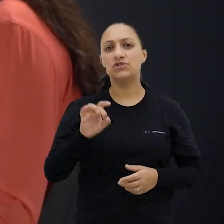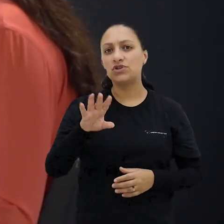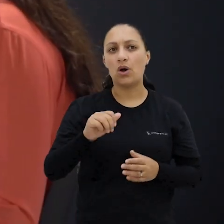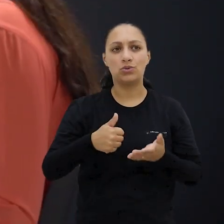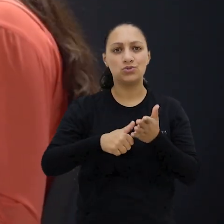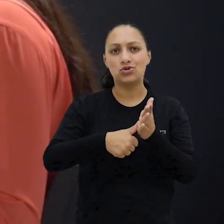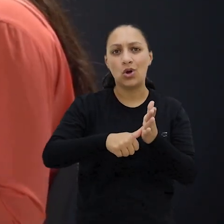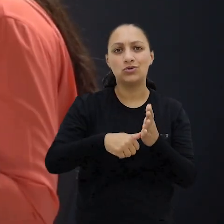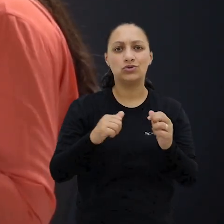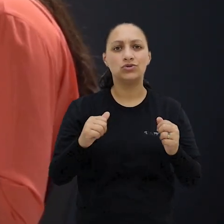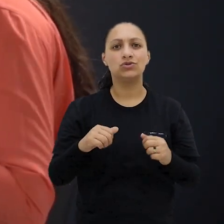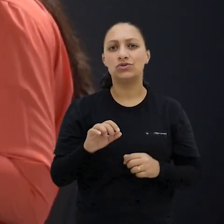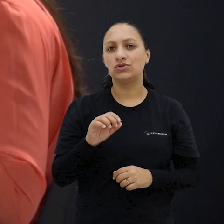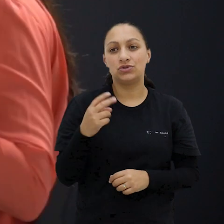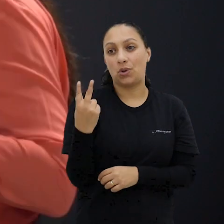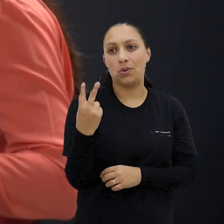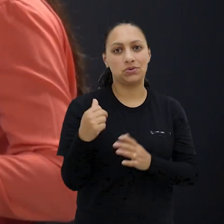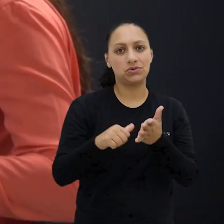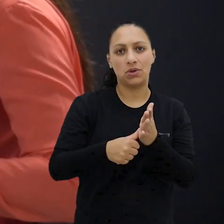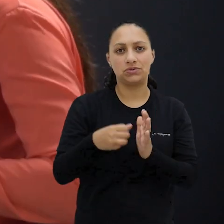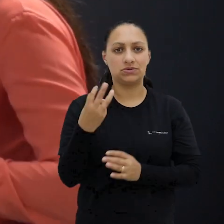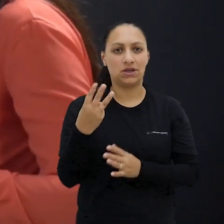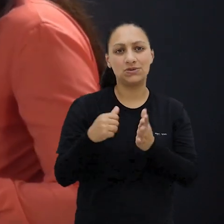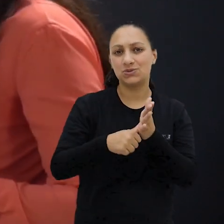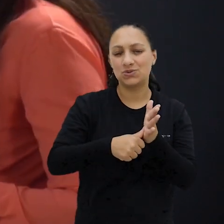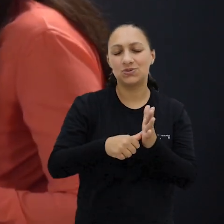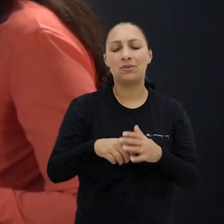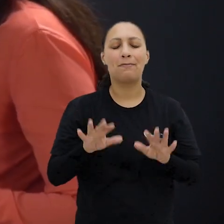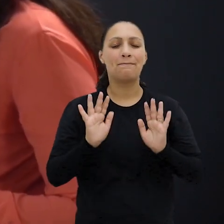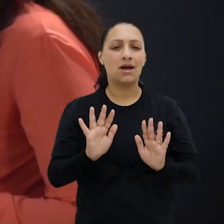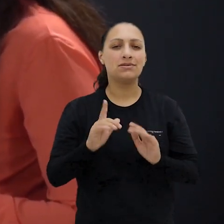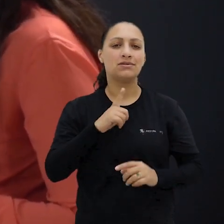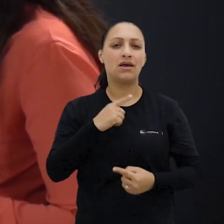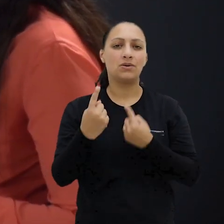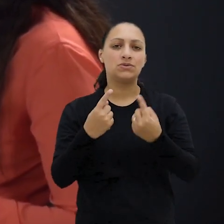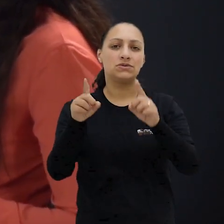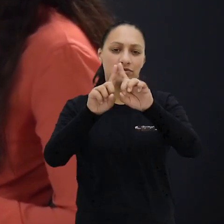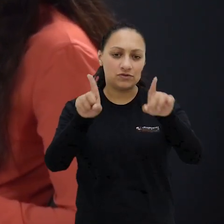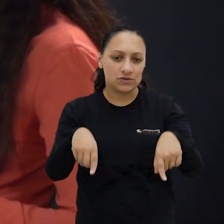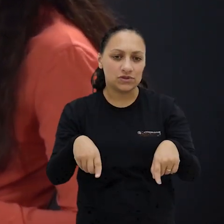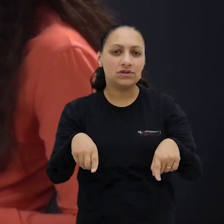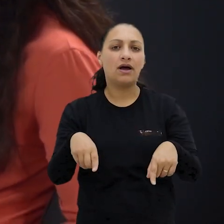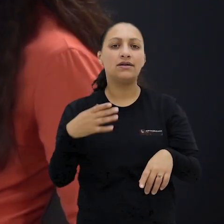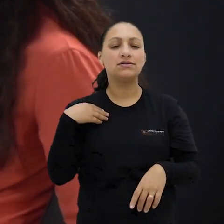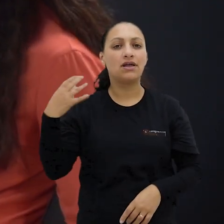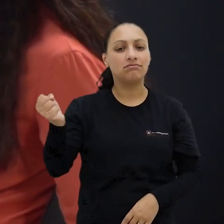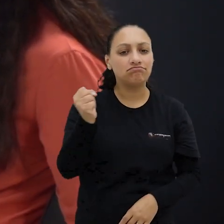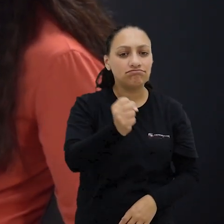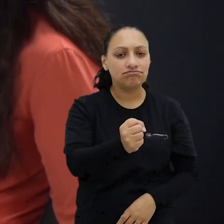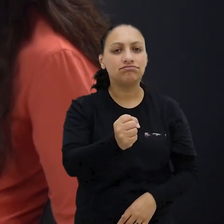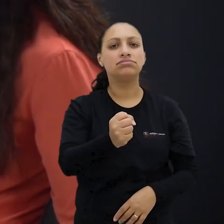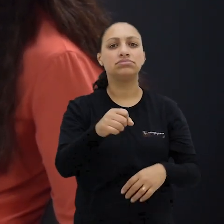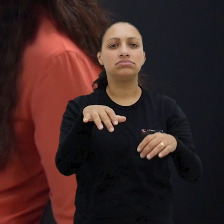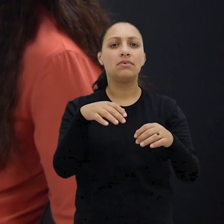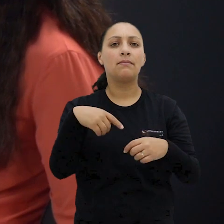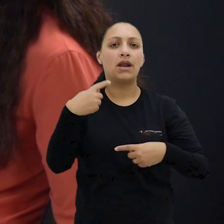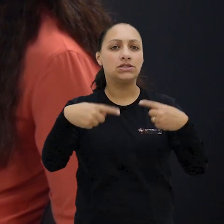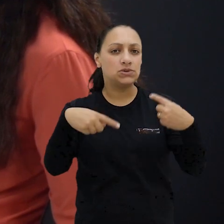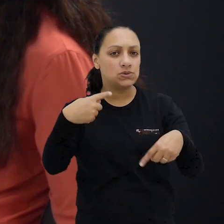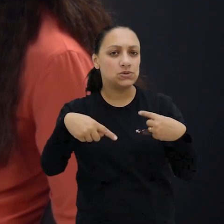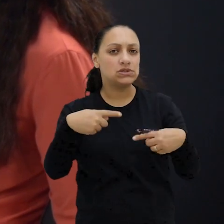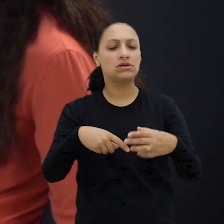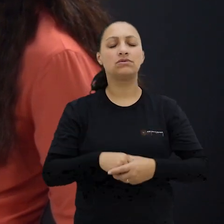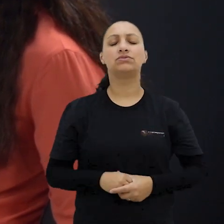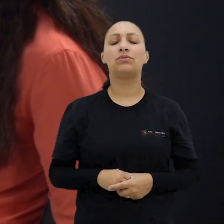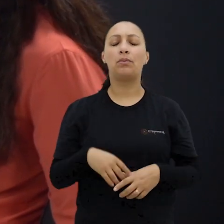sócio e 2 sócios, 3 sócios e acabou. Mas tem gente que tem um funcionário também e trazer para discussão